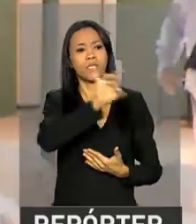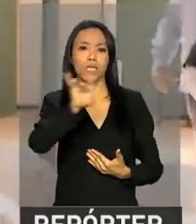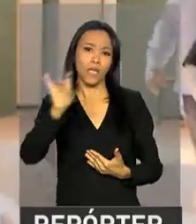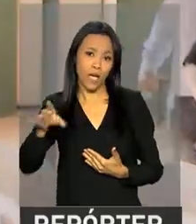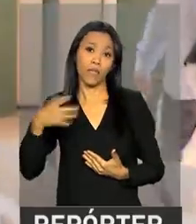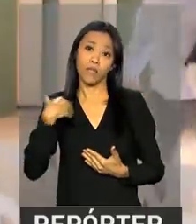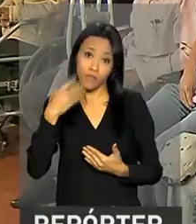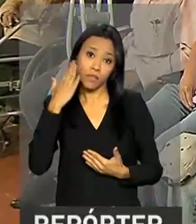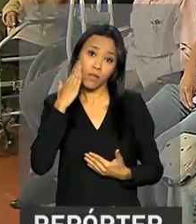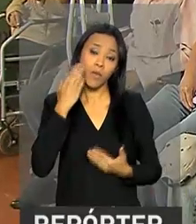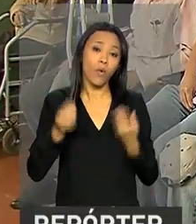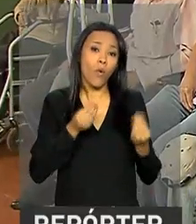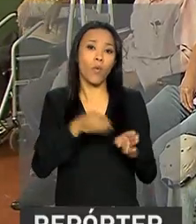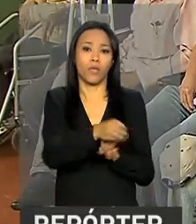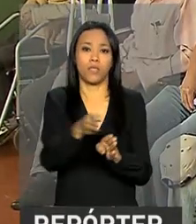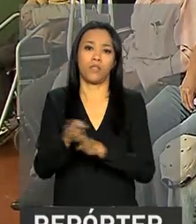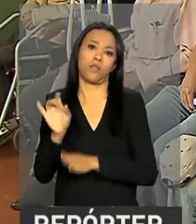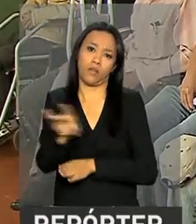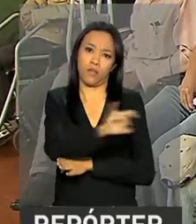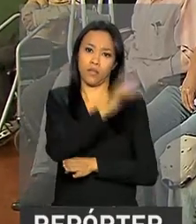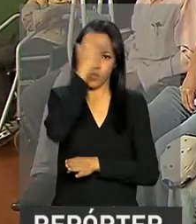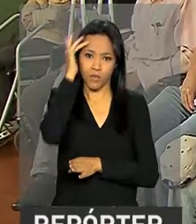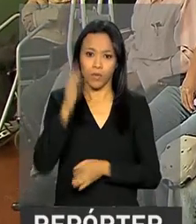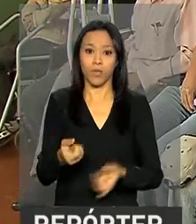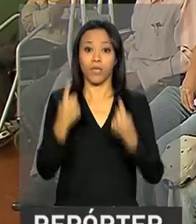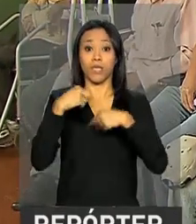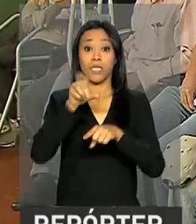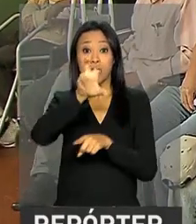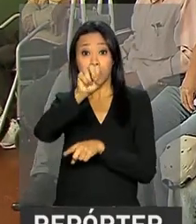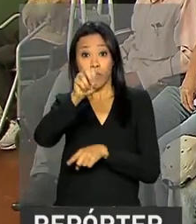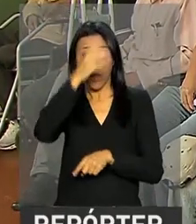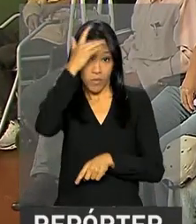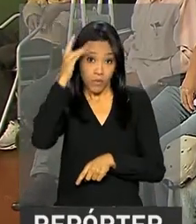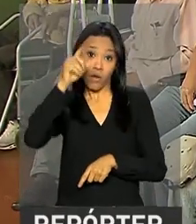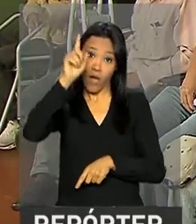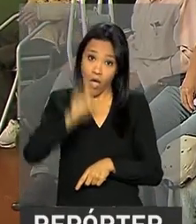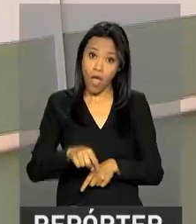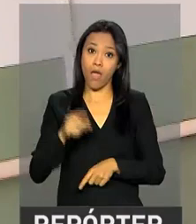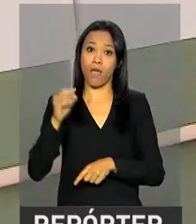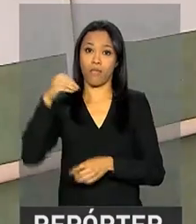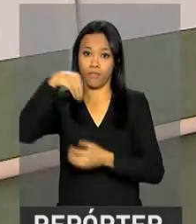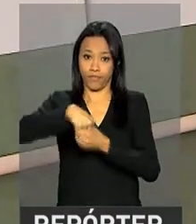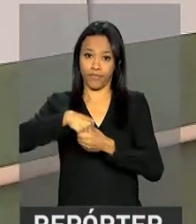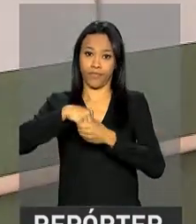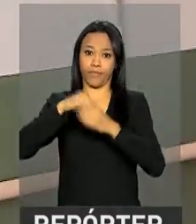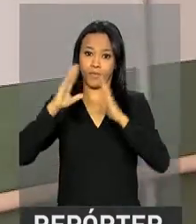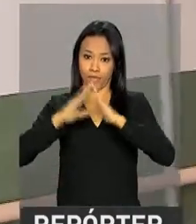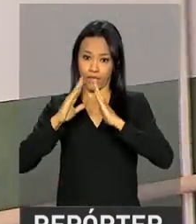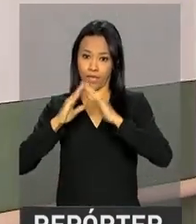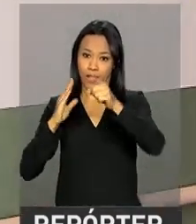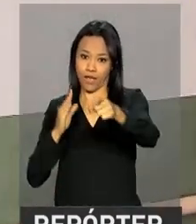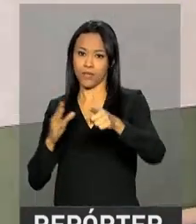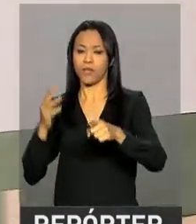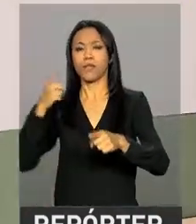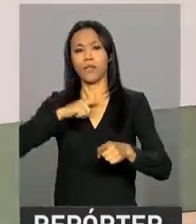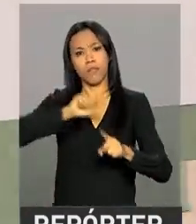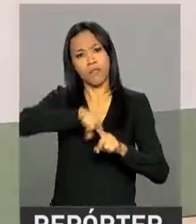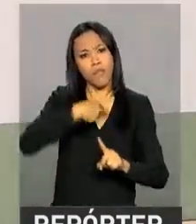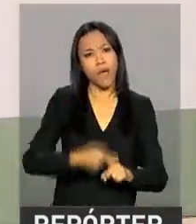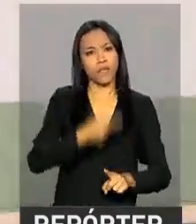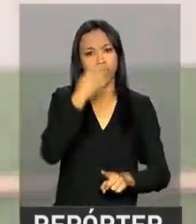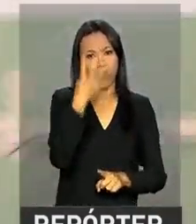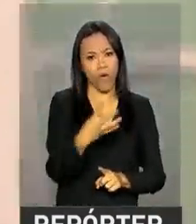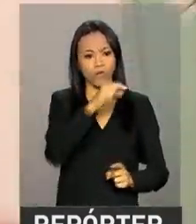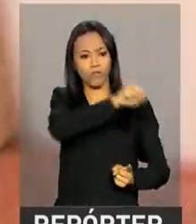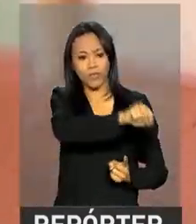encaminhamentos necessários. 50 pessoas são atendidas nesta unidade. A casa possui mais 4 postos